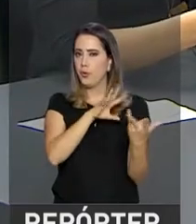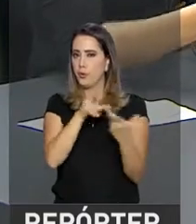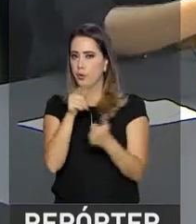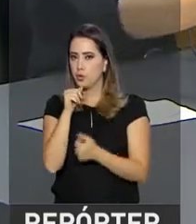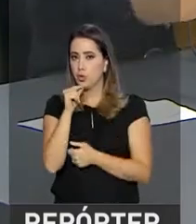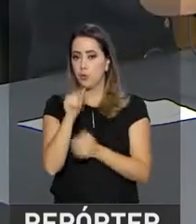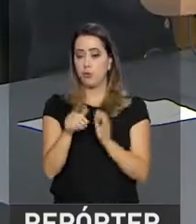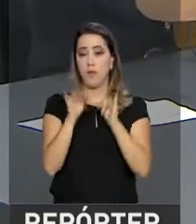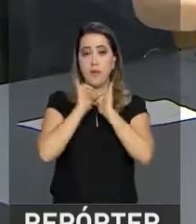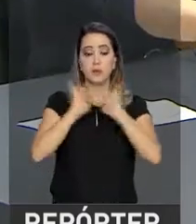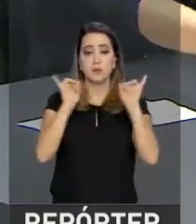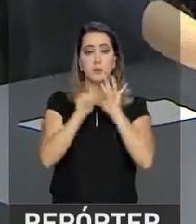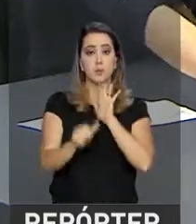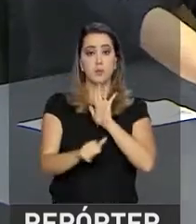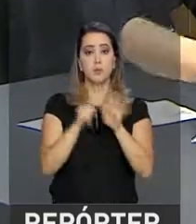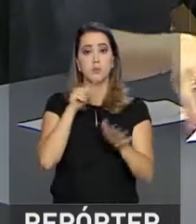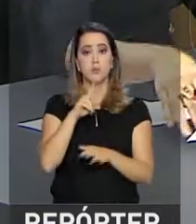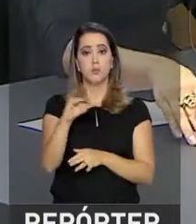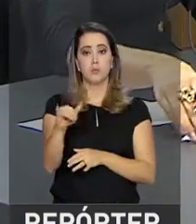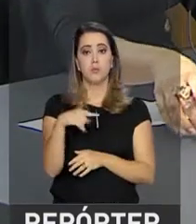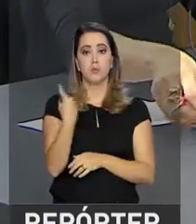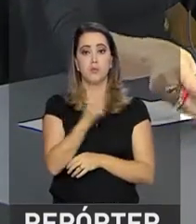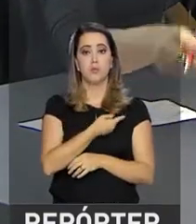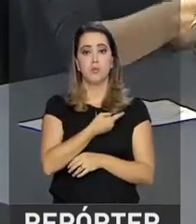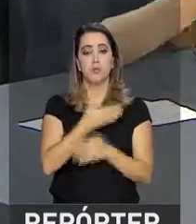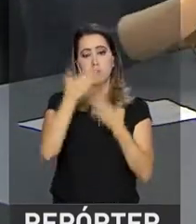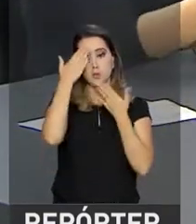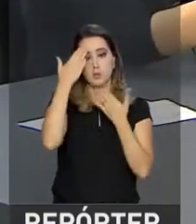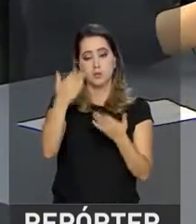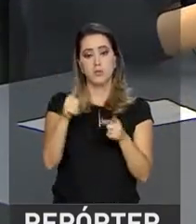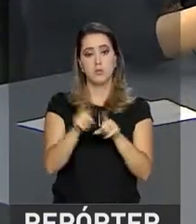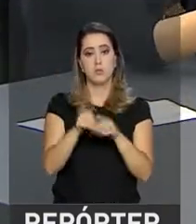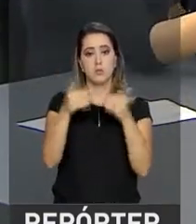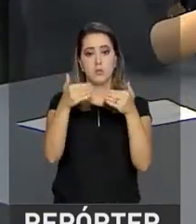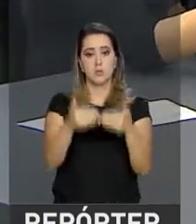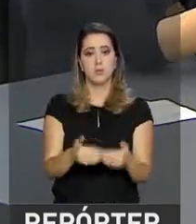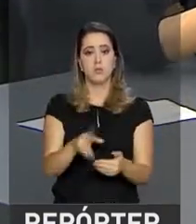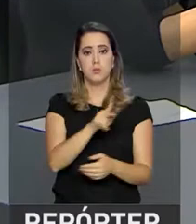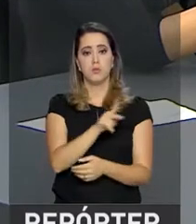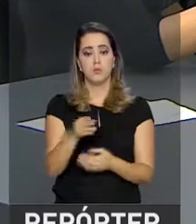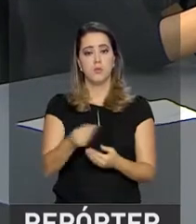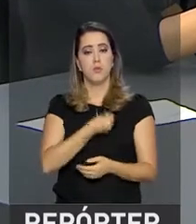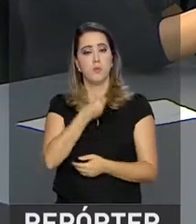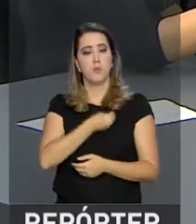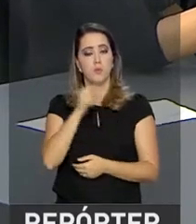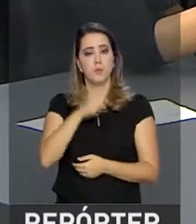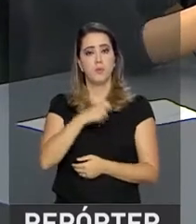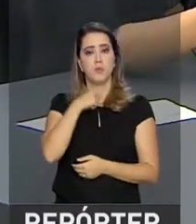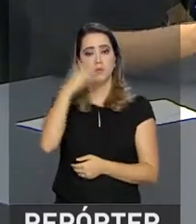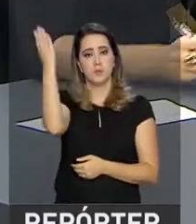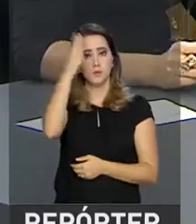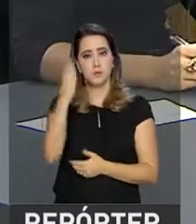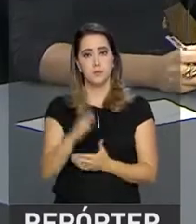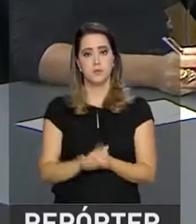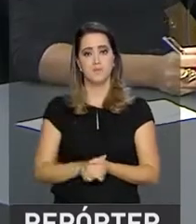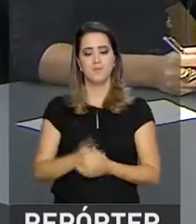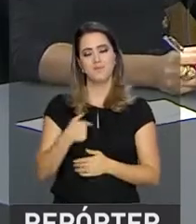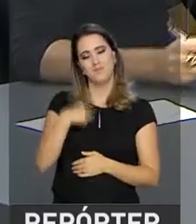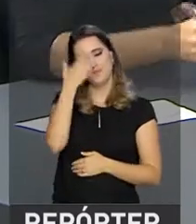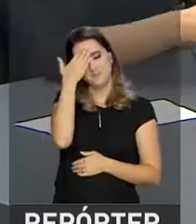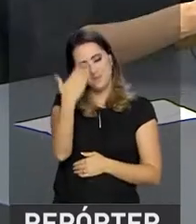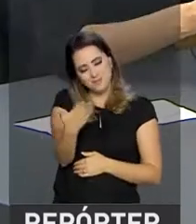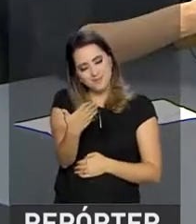no primeiro dia nós agradecemos a quinta o ministro a presença do senhor ao vivo aqui na voz do brasil que o que